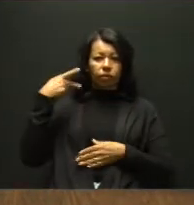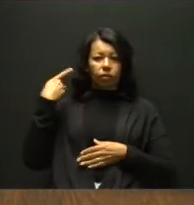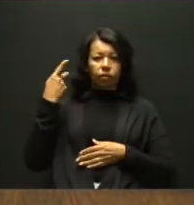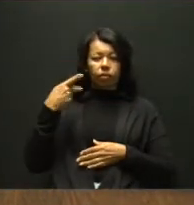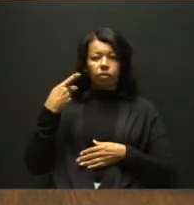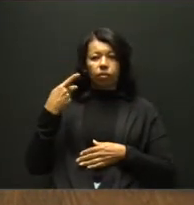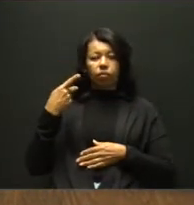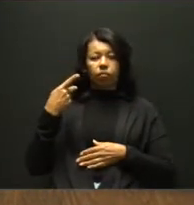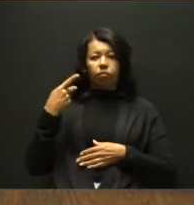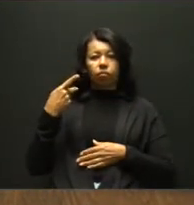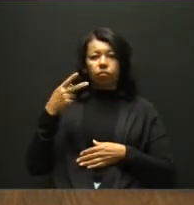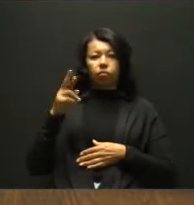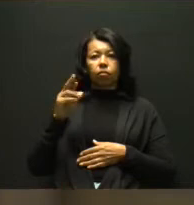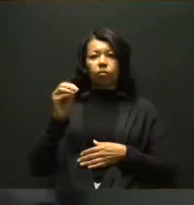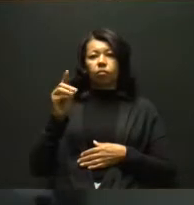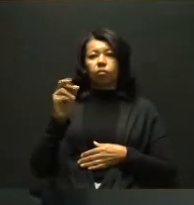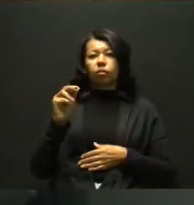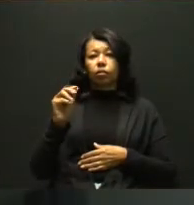reassumir a presidência